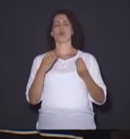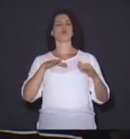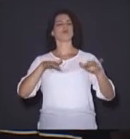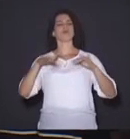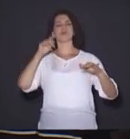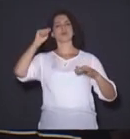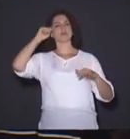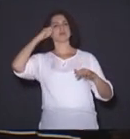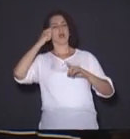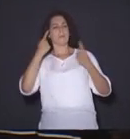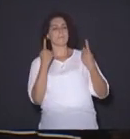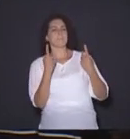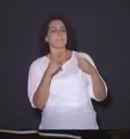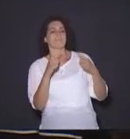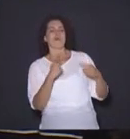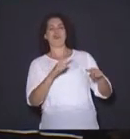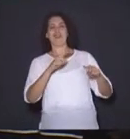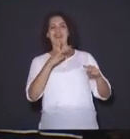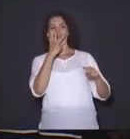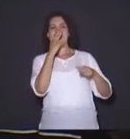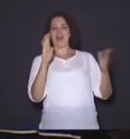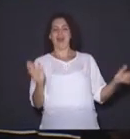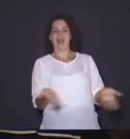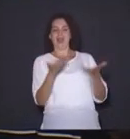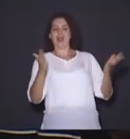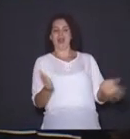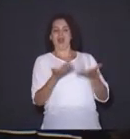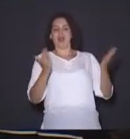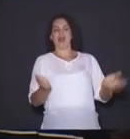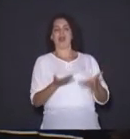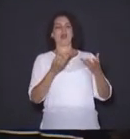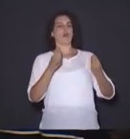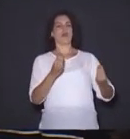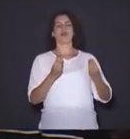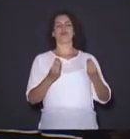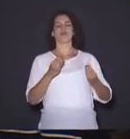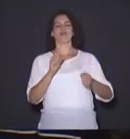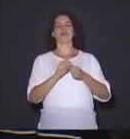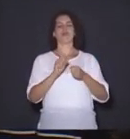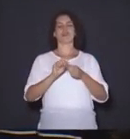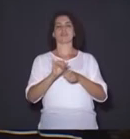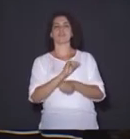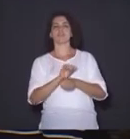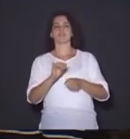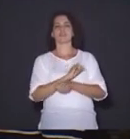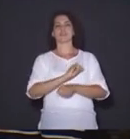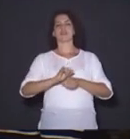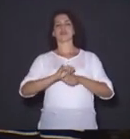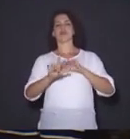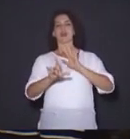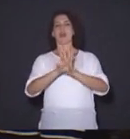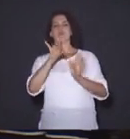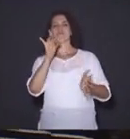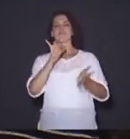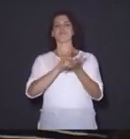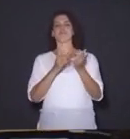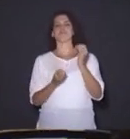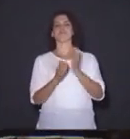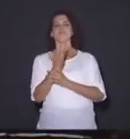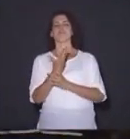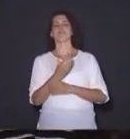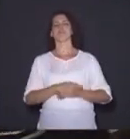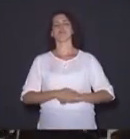provocar de uma forma mais é que criar a si mesmo esse movimento de ativação dessa lei